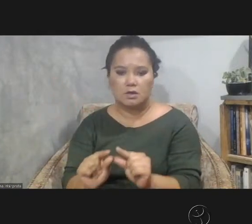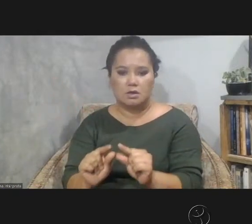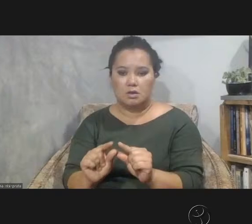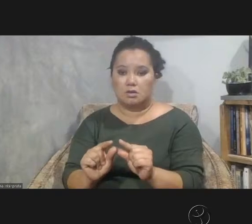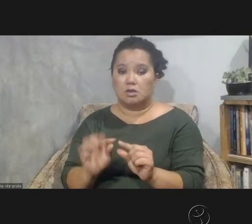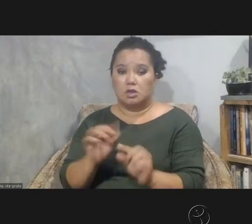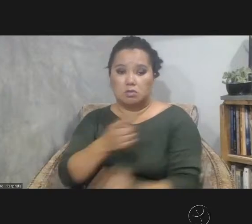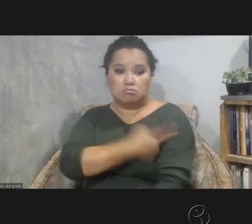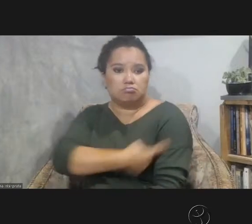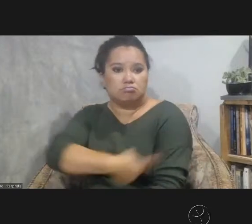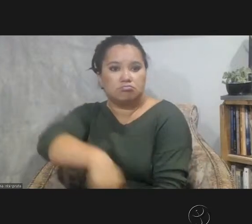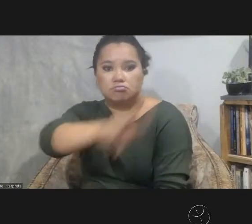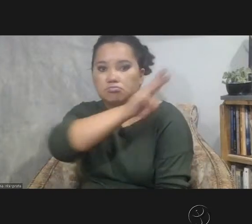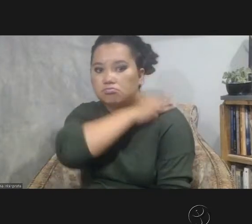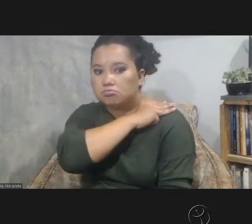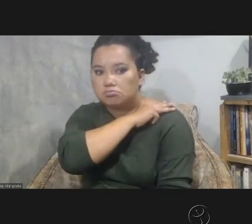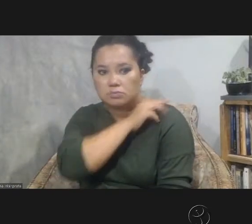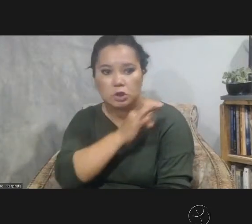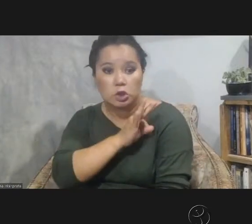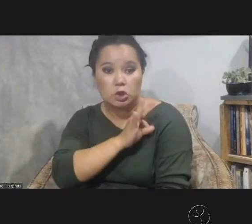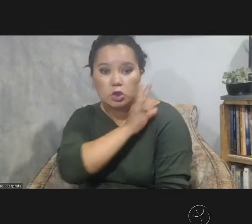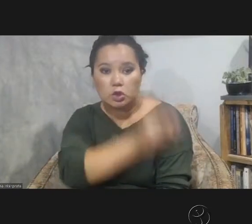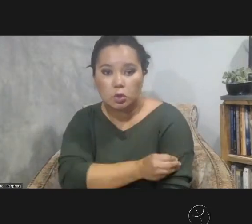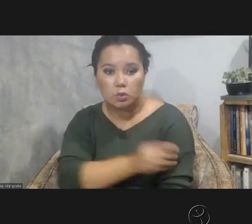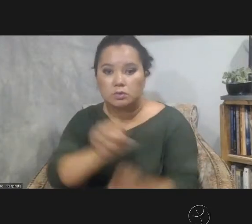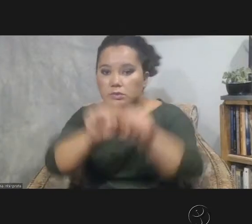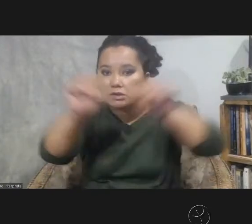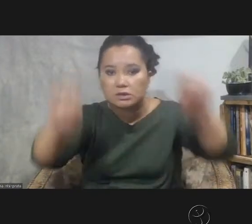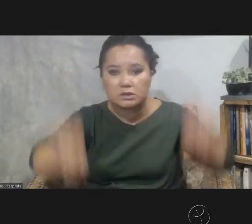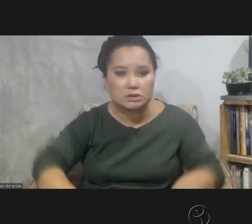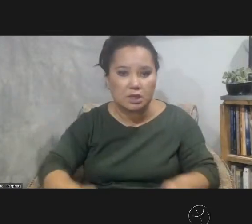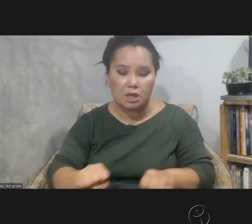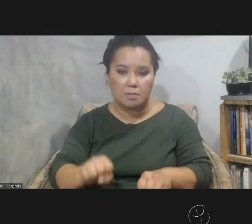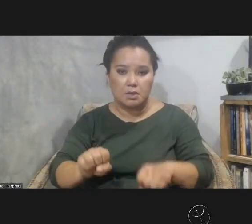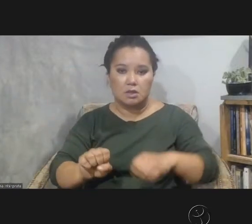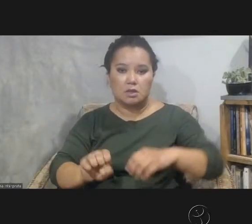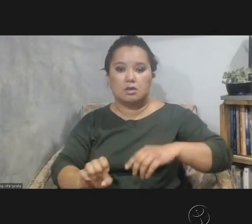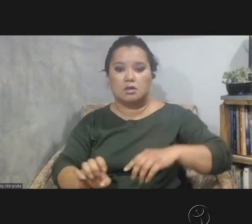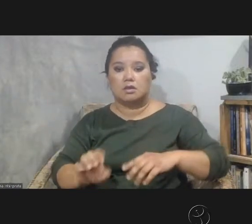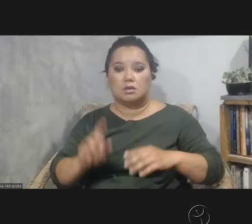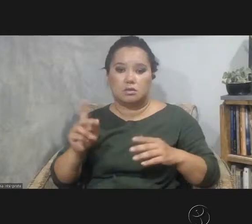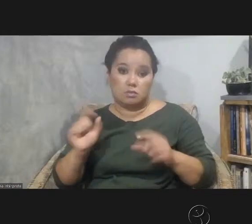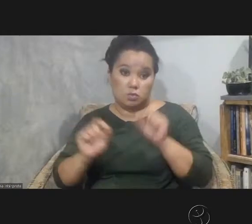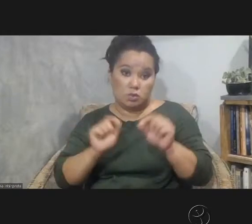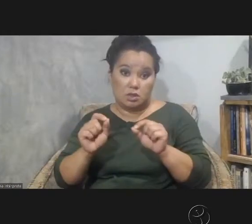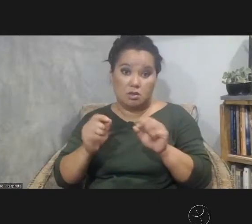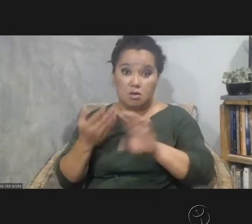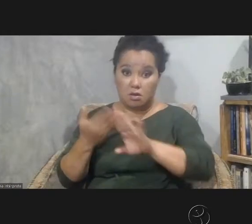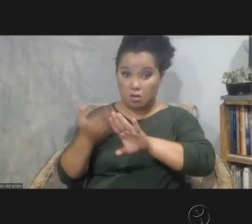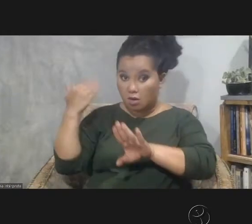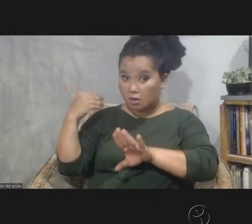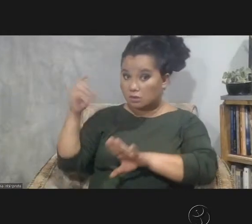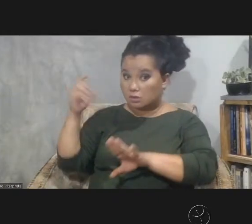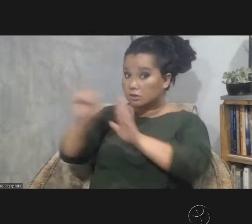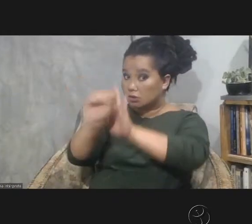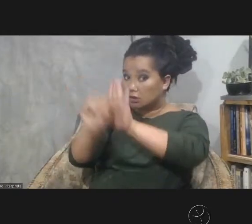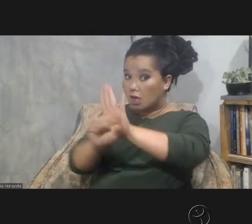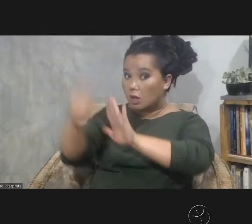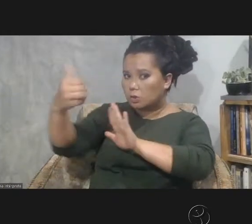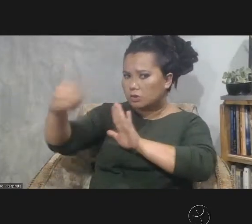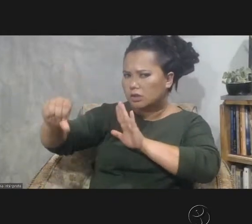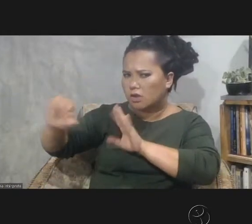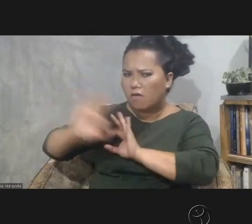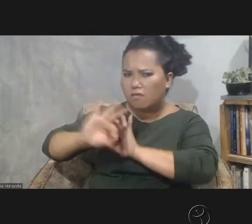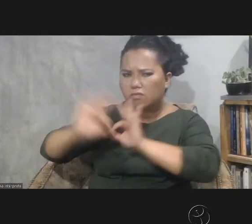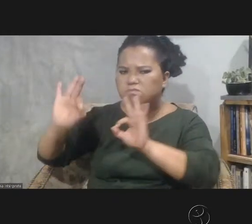o grande sistema do Estado estabelecido no século XIX, que era único à